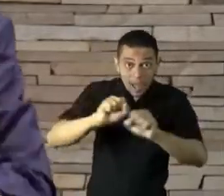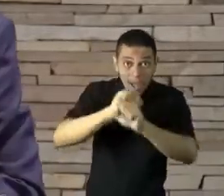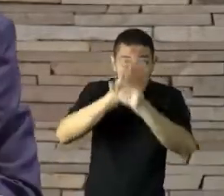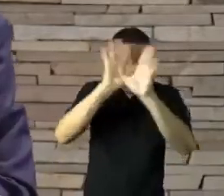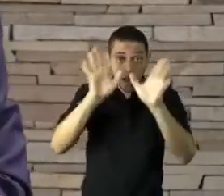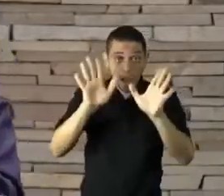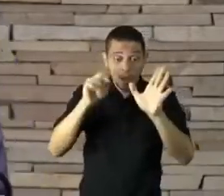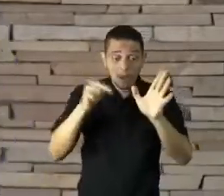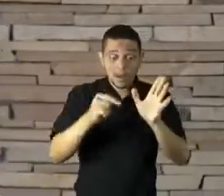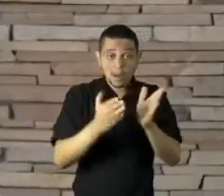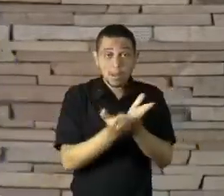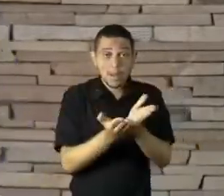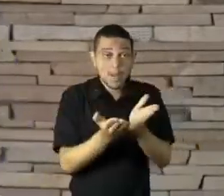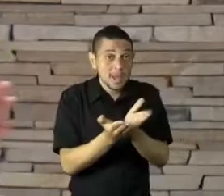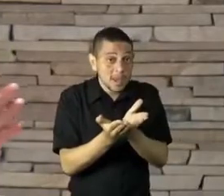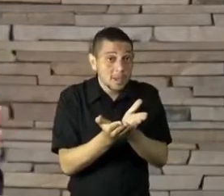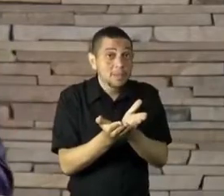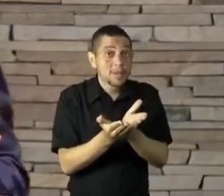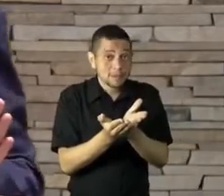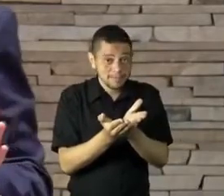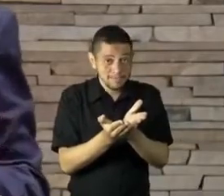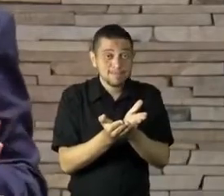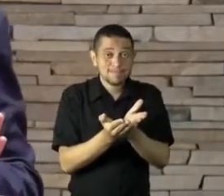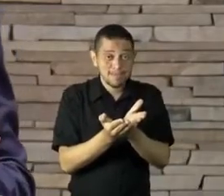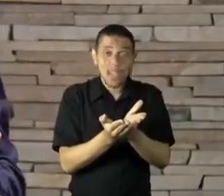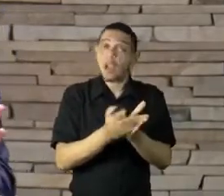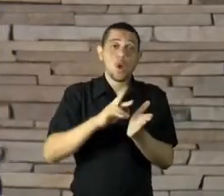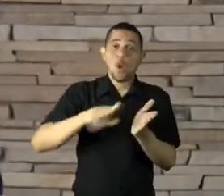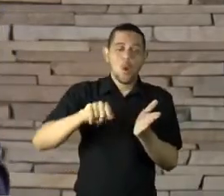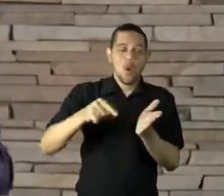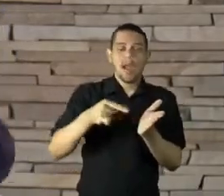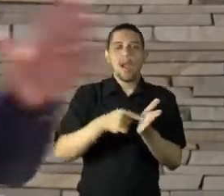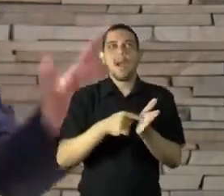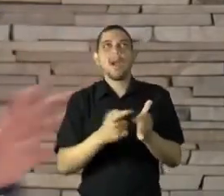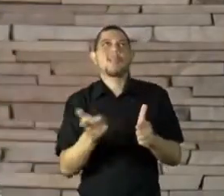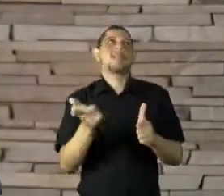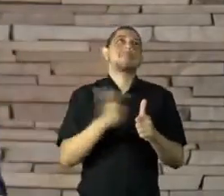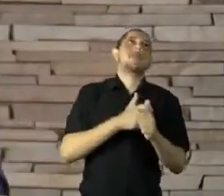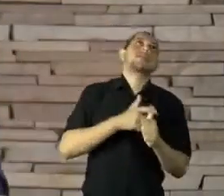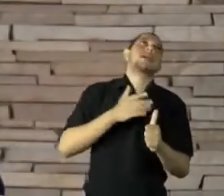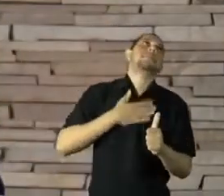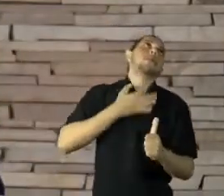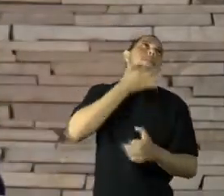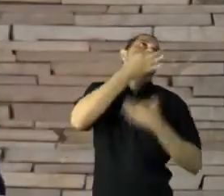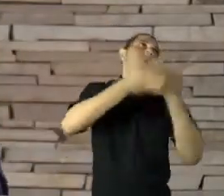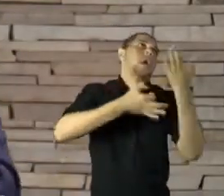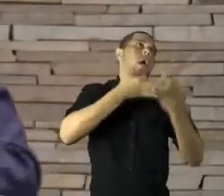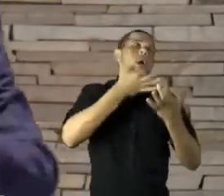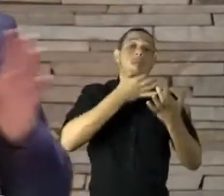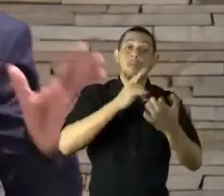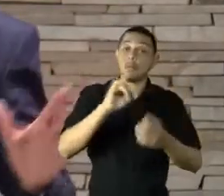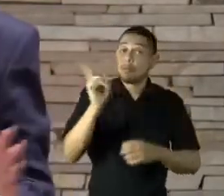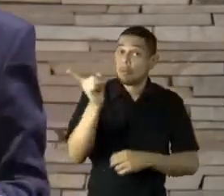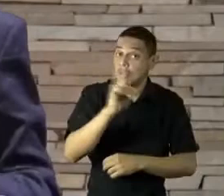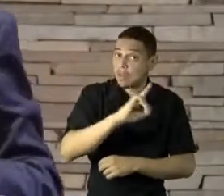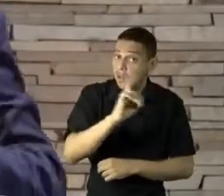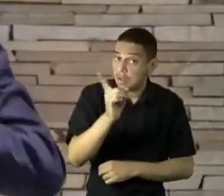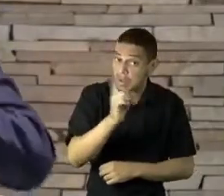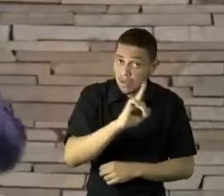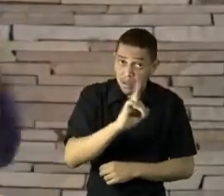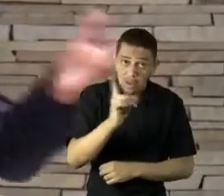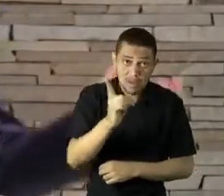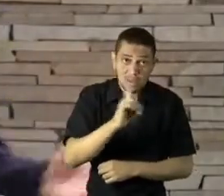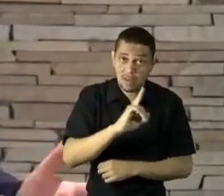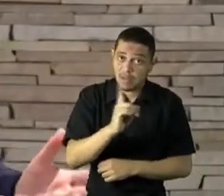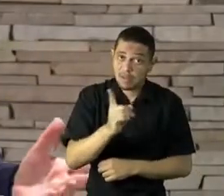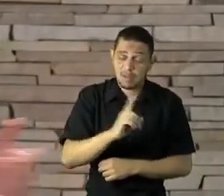definido na palavra e esse caminho não é um caminho que vai depender da minha subjetividade não é um caminho que vai depender